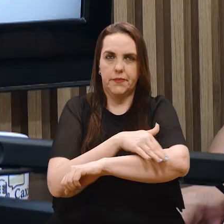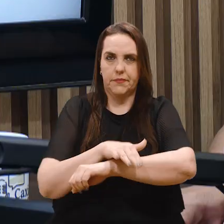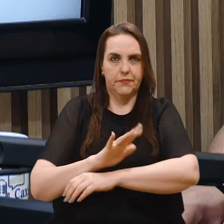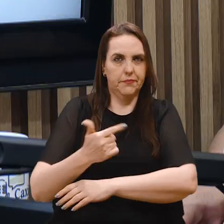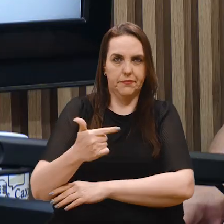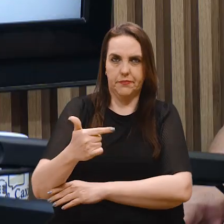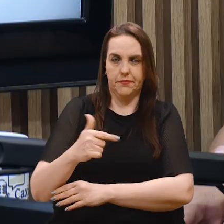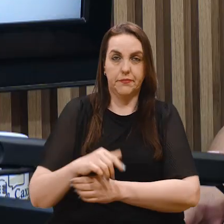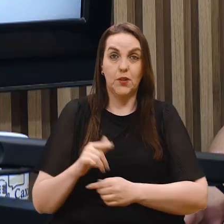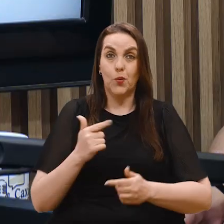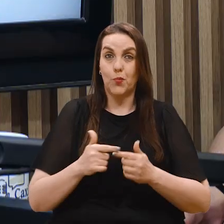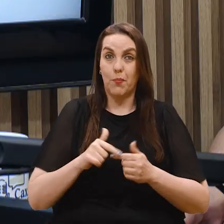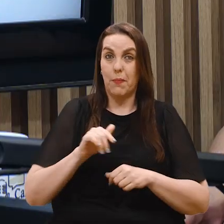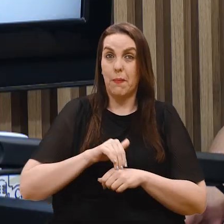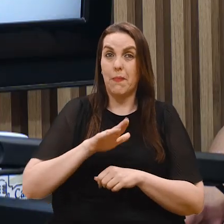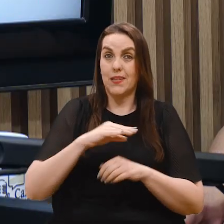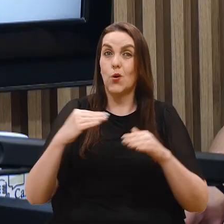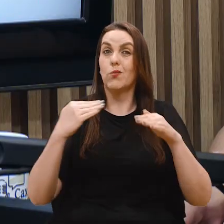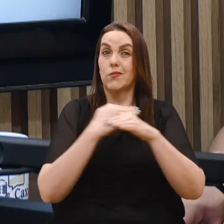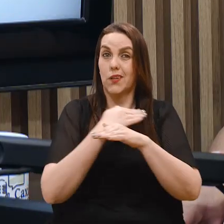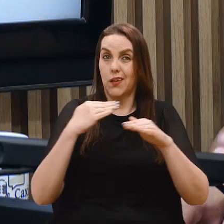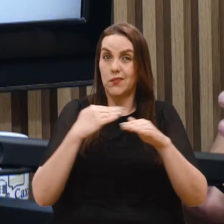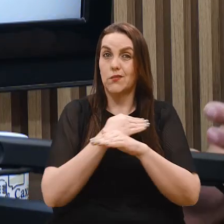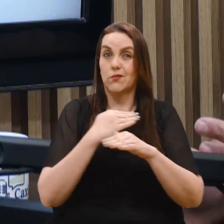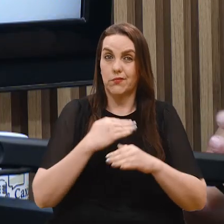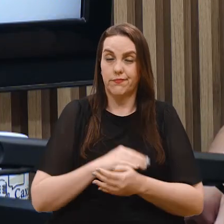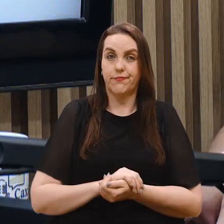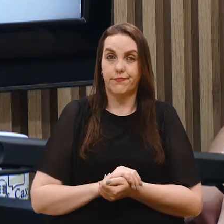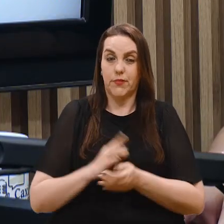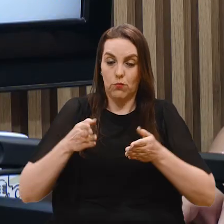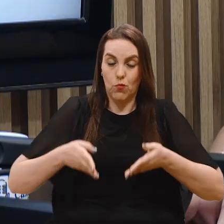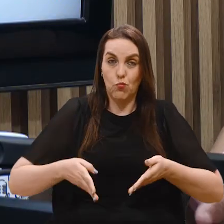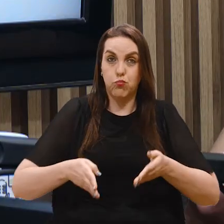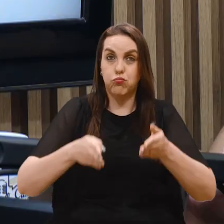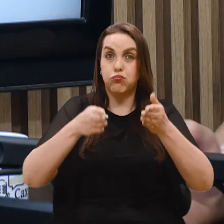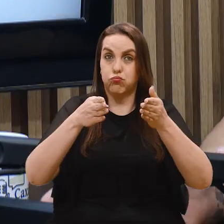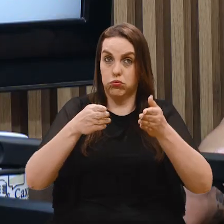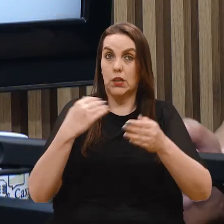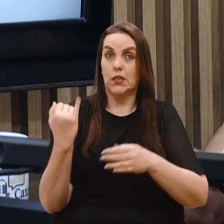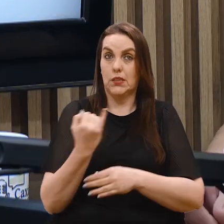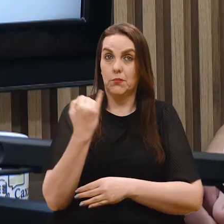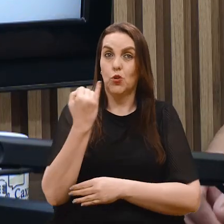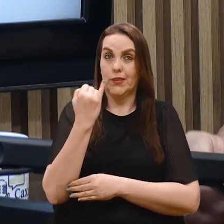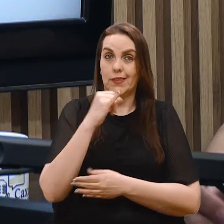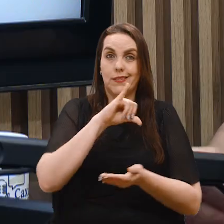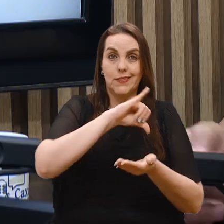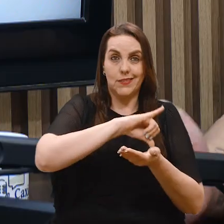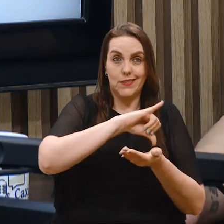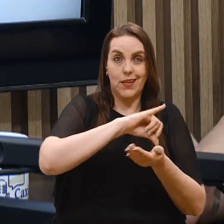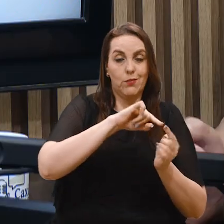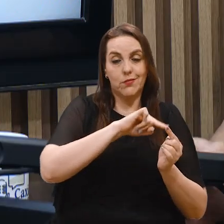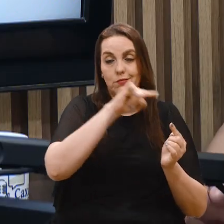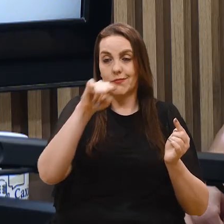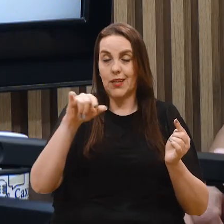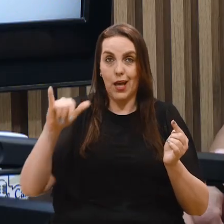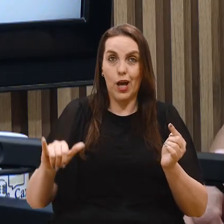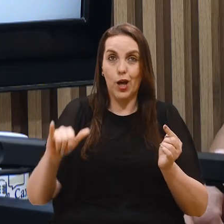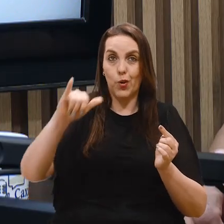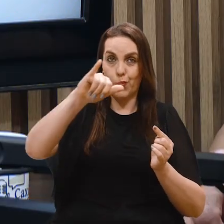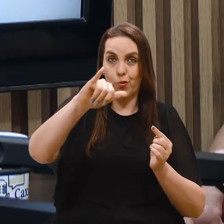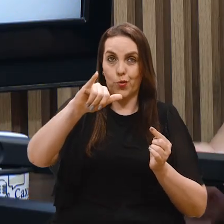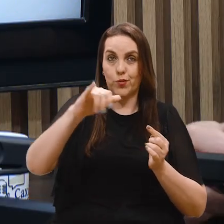problema mesmo é a questão de trânsito, né? Por ser uma avenida que liga o centro ao aeroporto, liga a região do